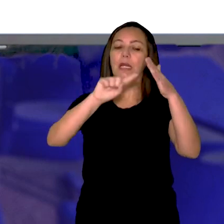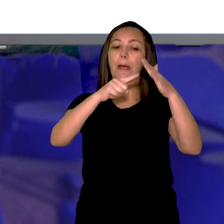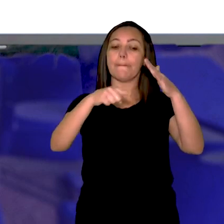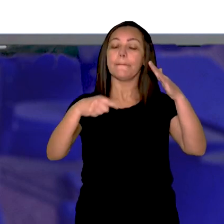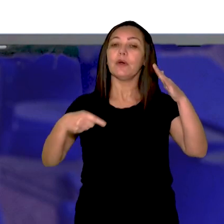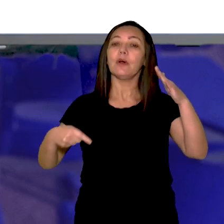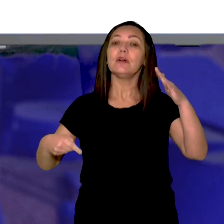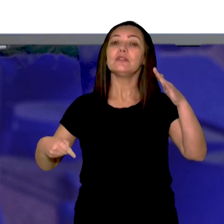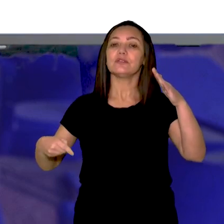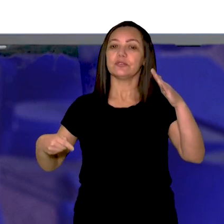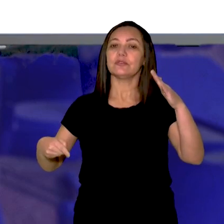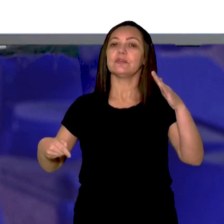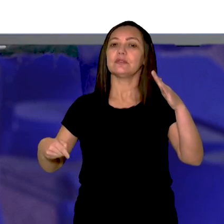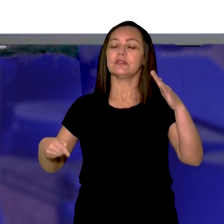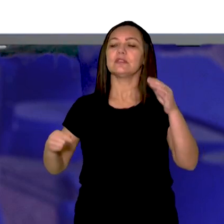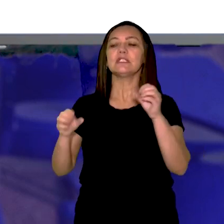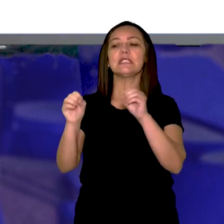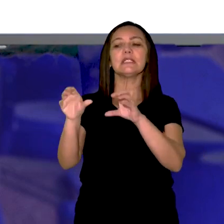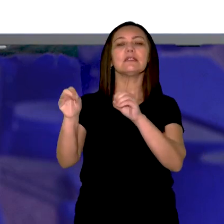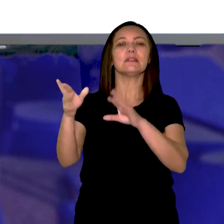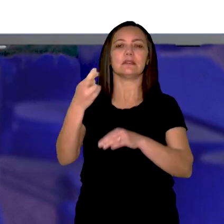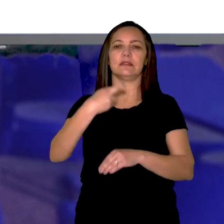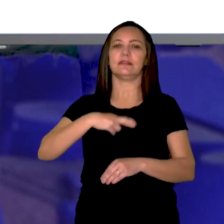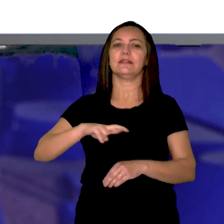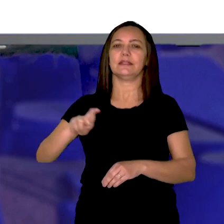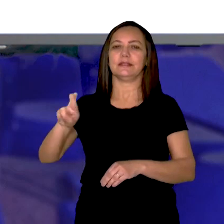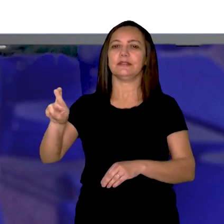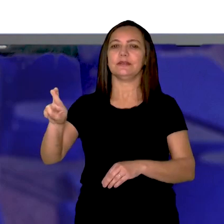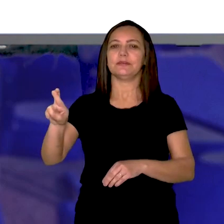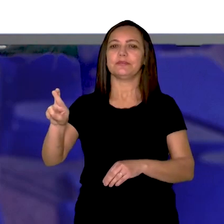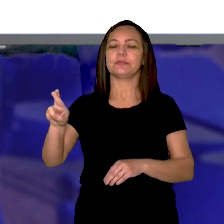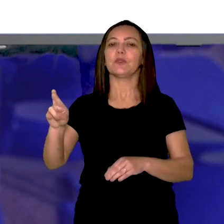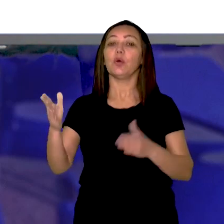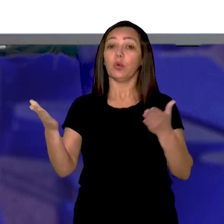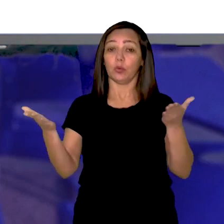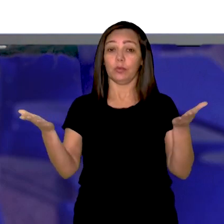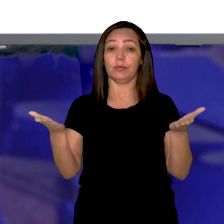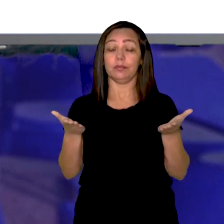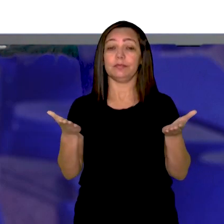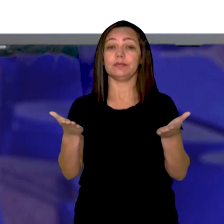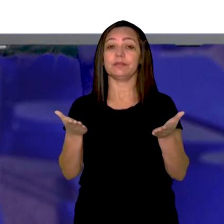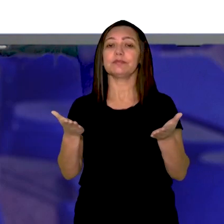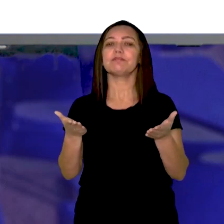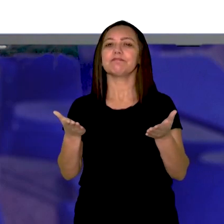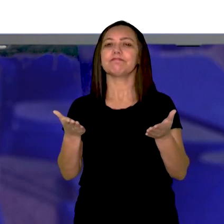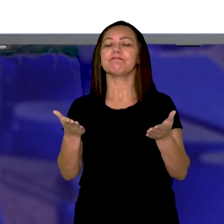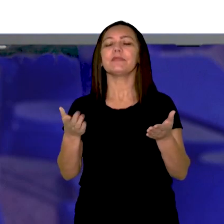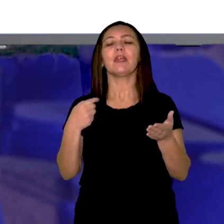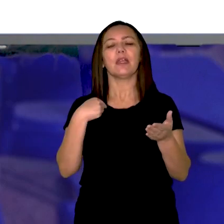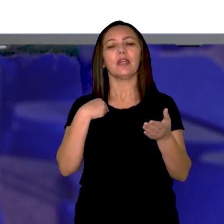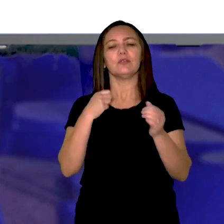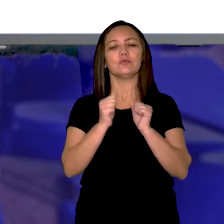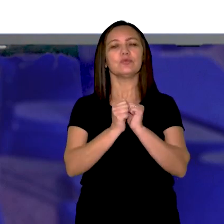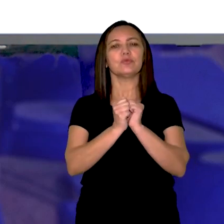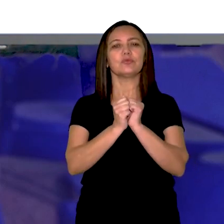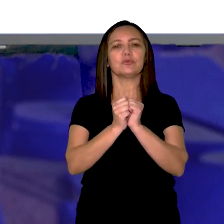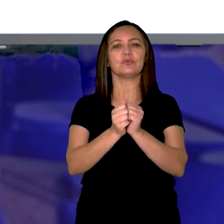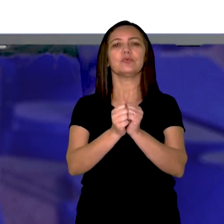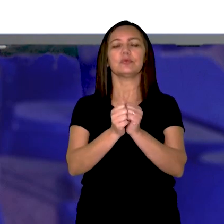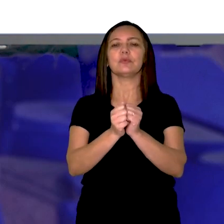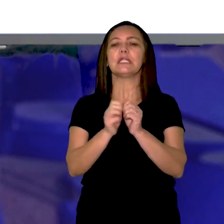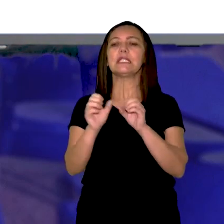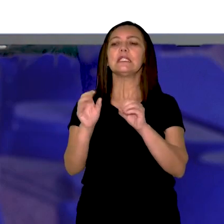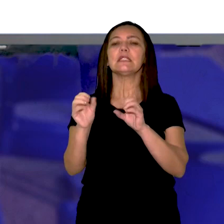apostila de vocês de ensino religioso. Então, hoje estarei aqui trazendo uma